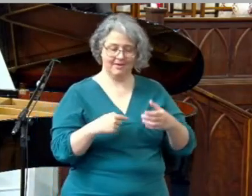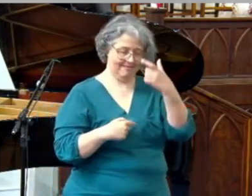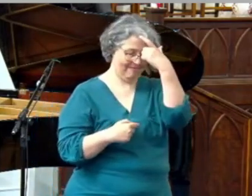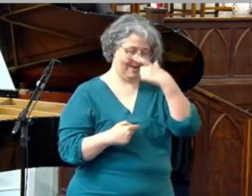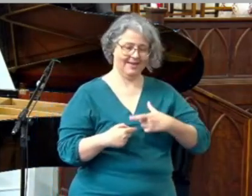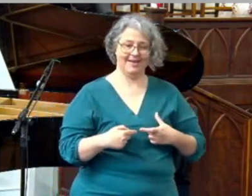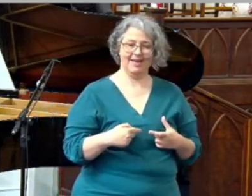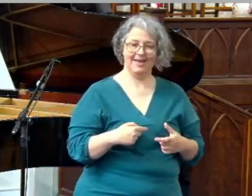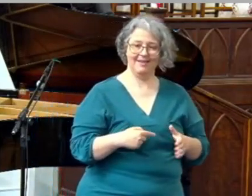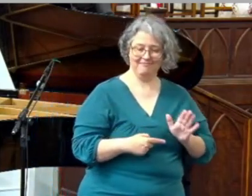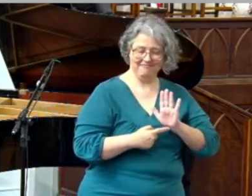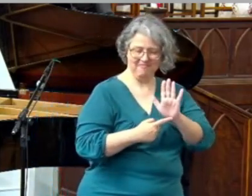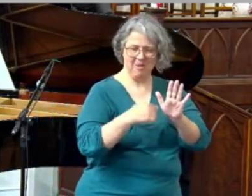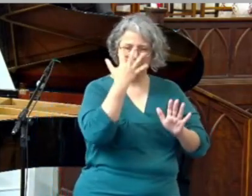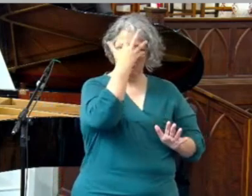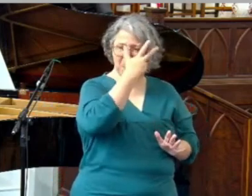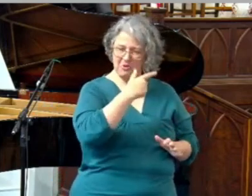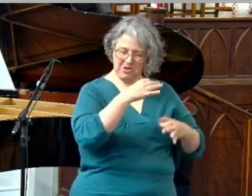maldade.